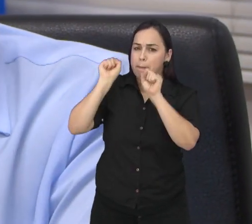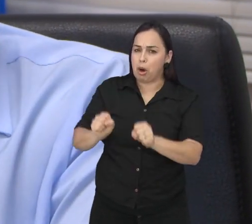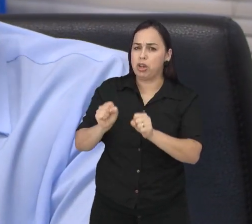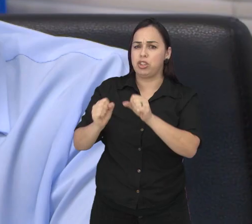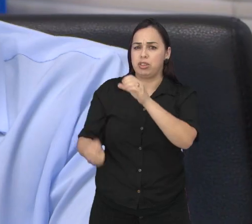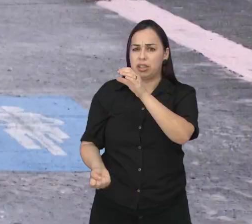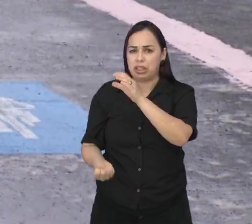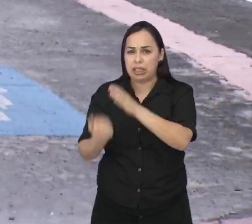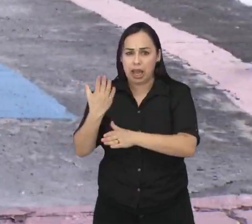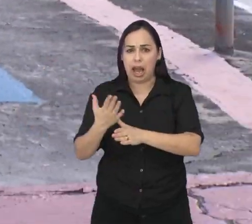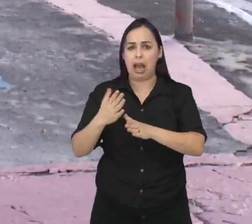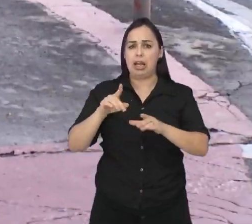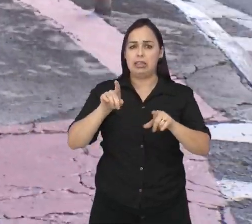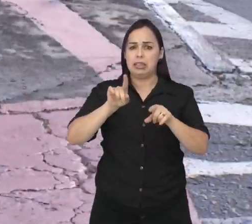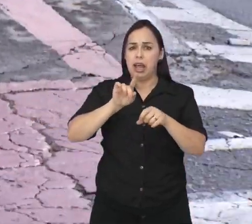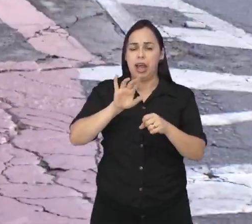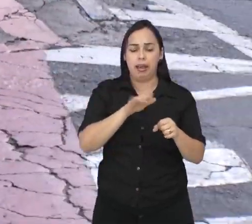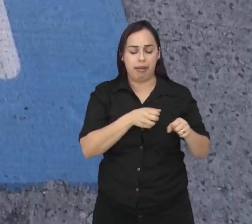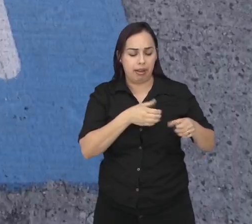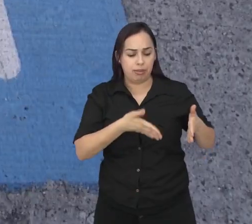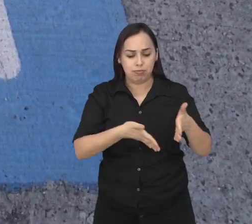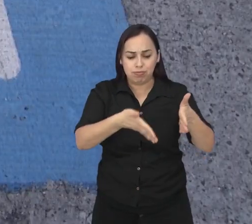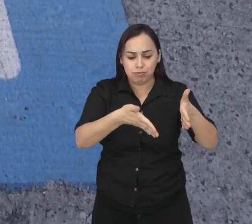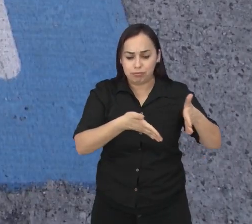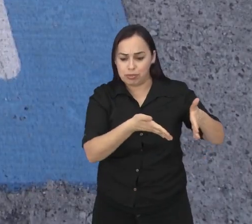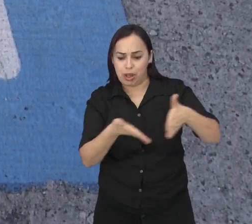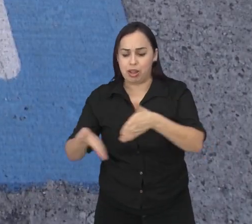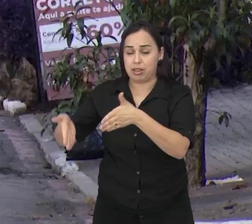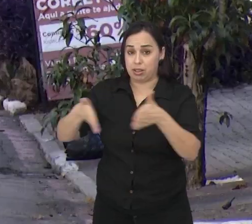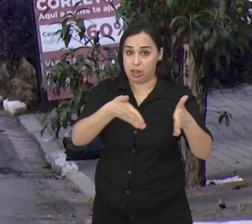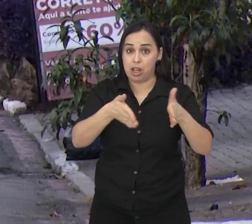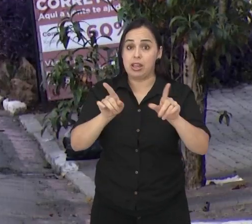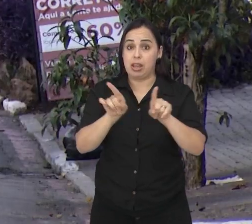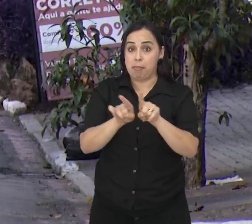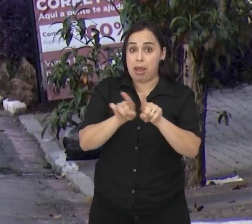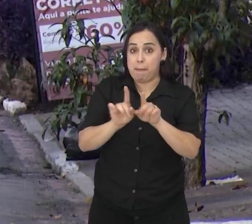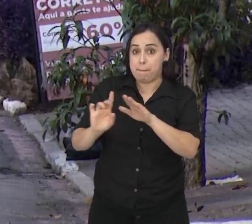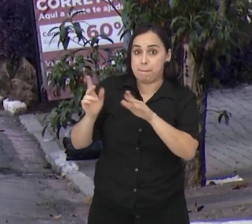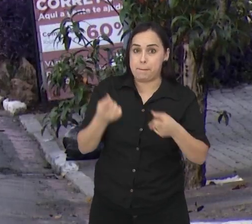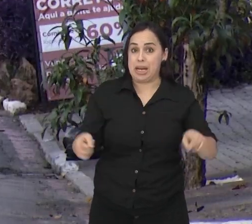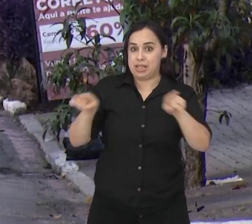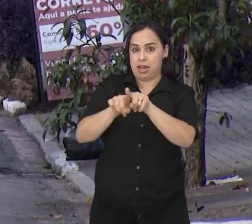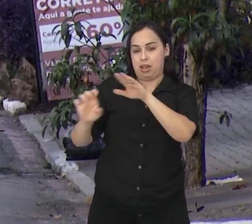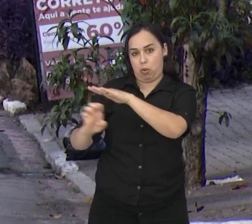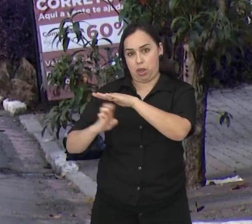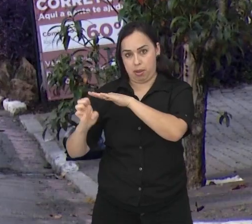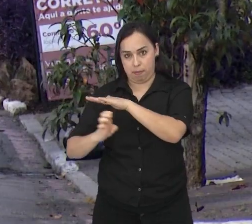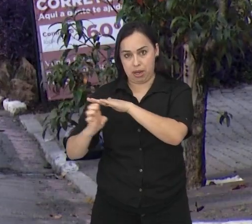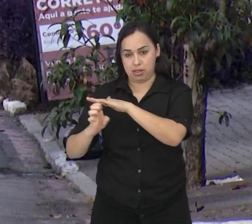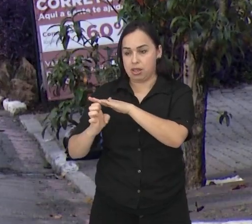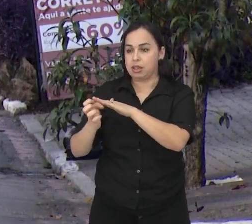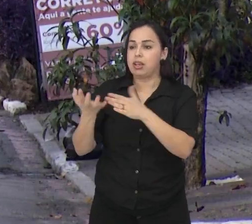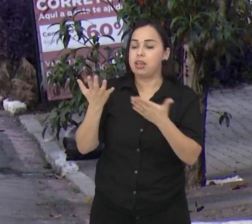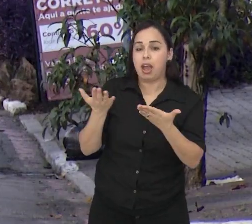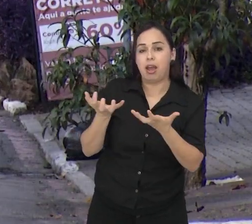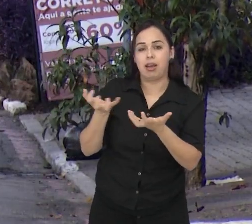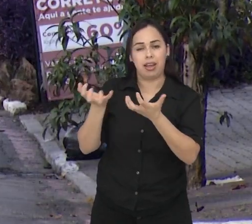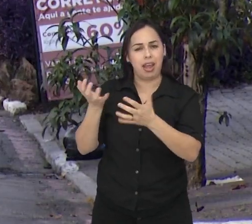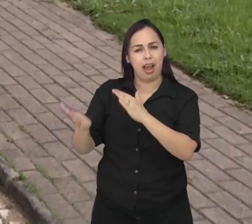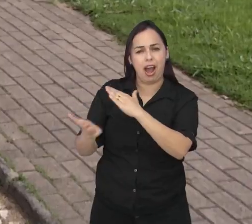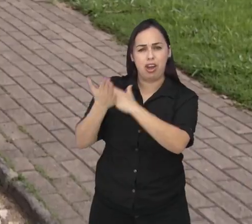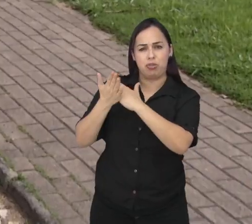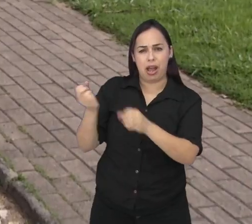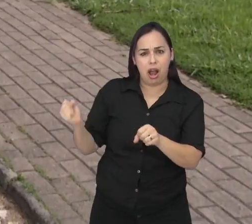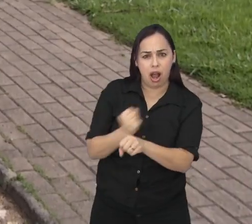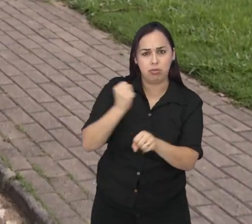Poder Executivo a criar o programa Ação Sustentável, para estabelecer parcerias com empresas privadas interessadas